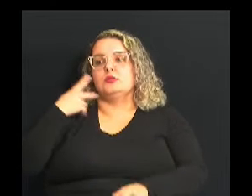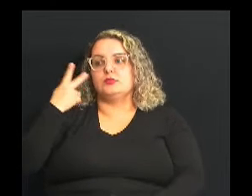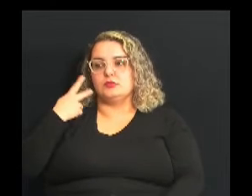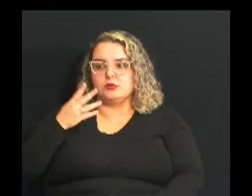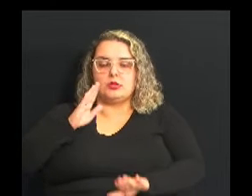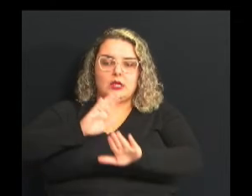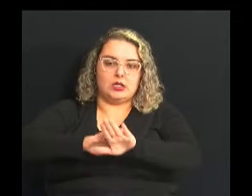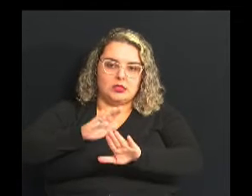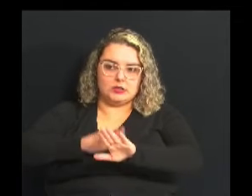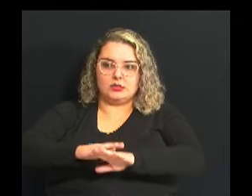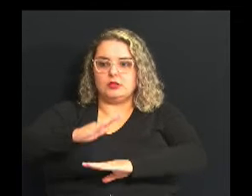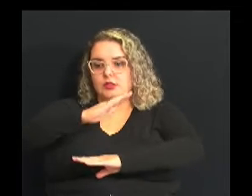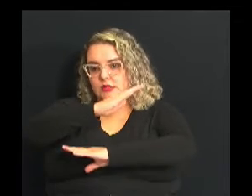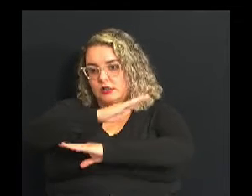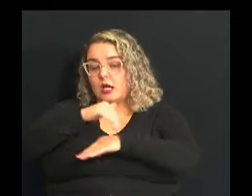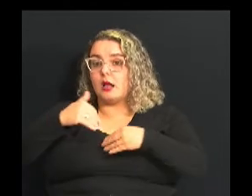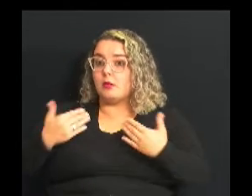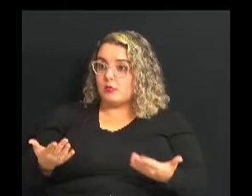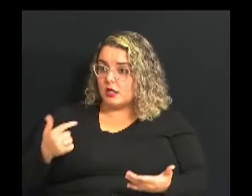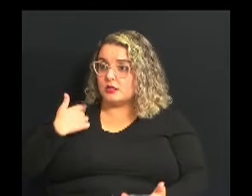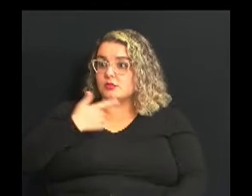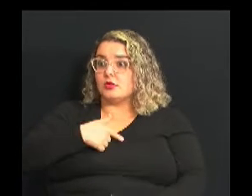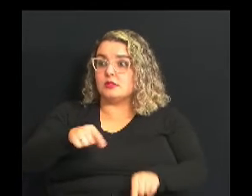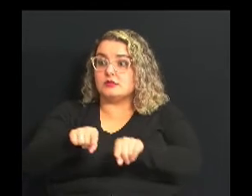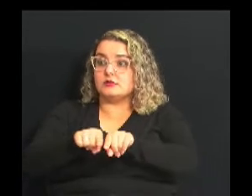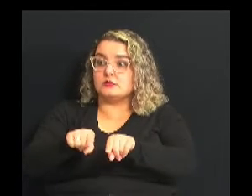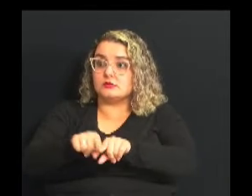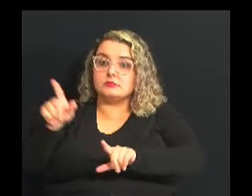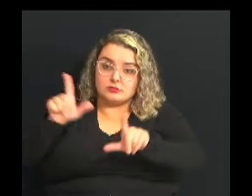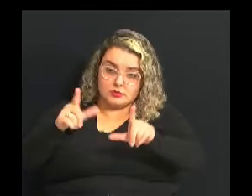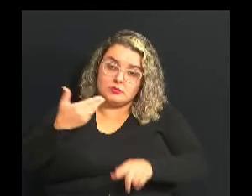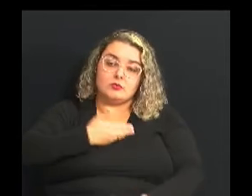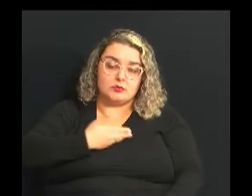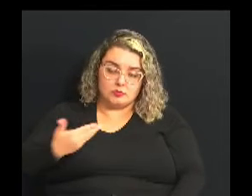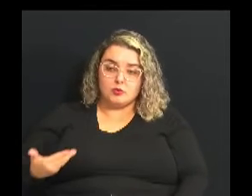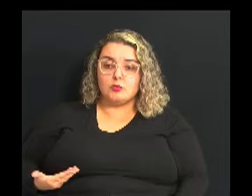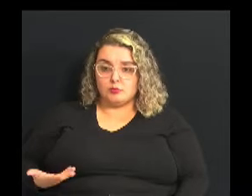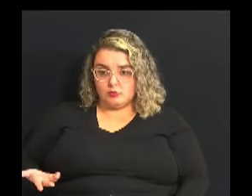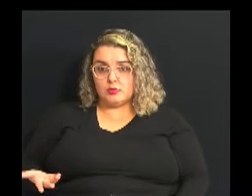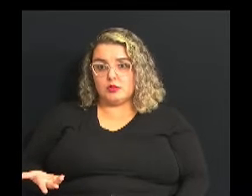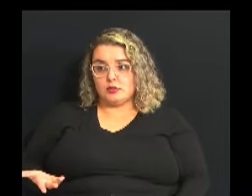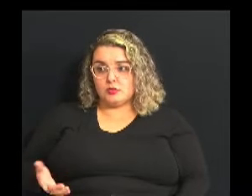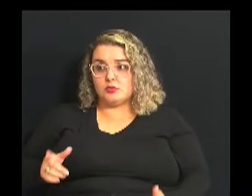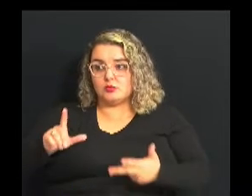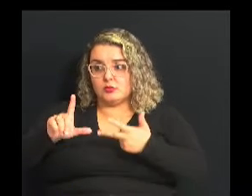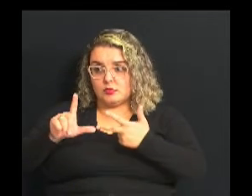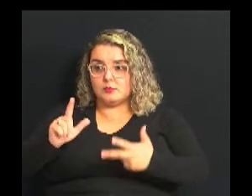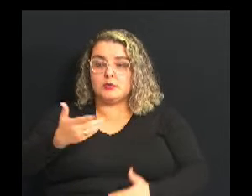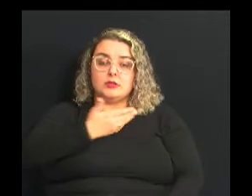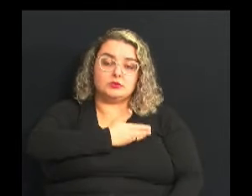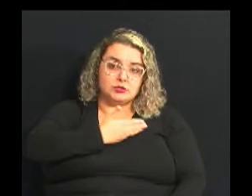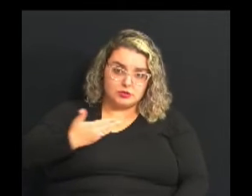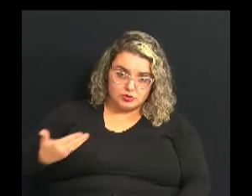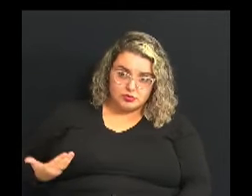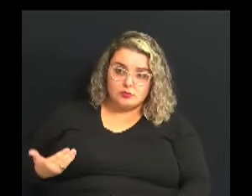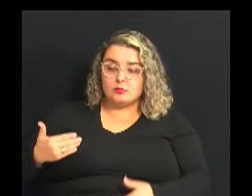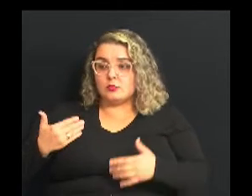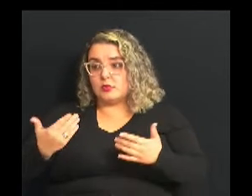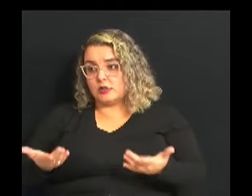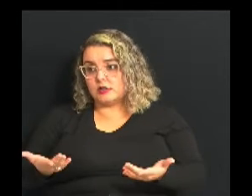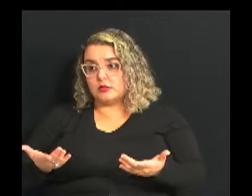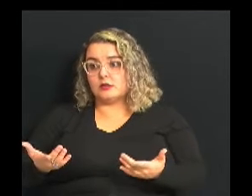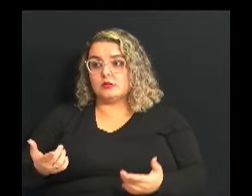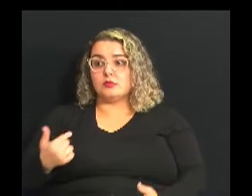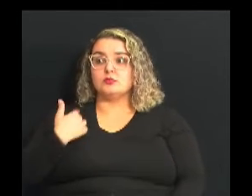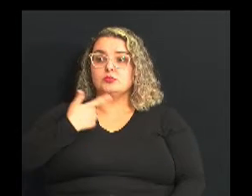da Câmara. Mas nós também somos uma TV pública, somos legislativa pública. Então, nós também nos sentimos